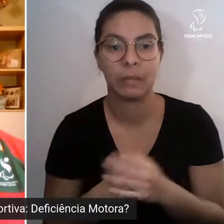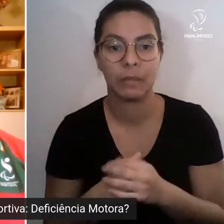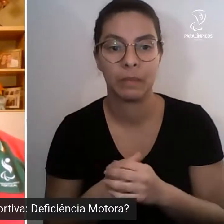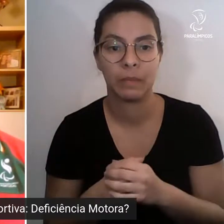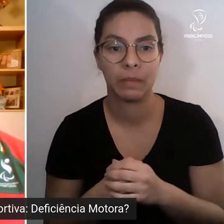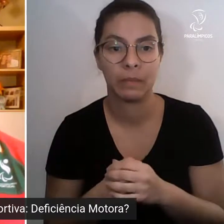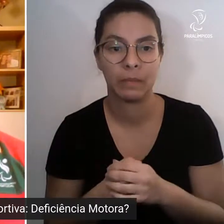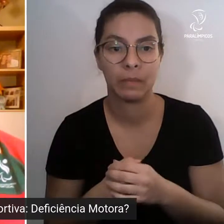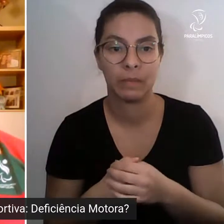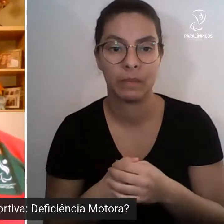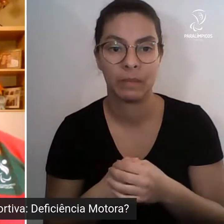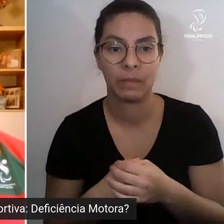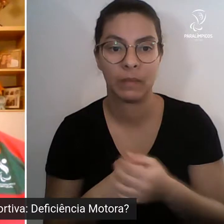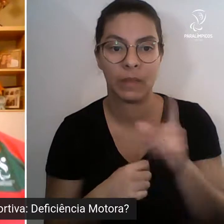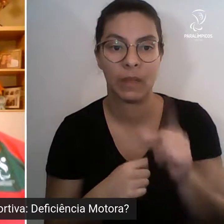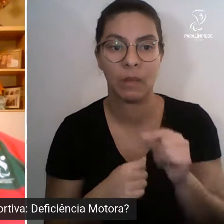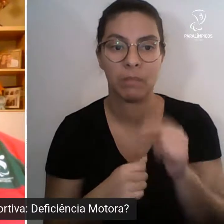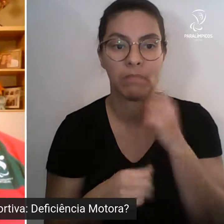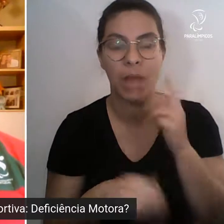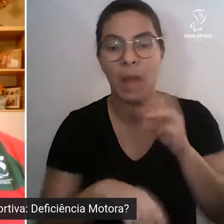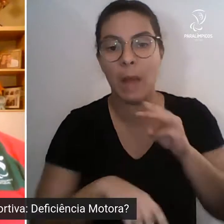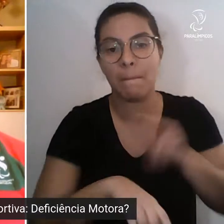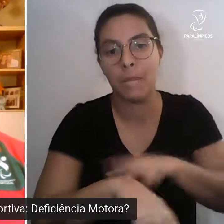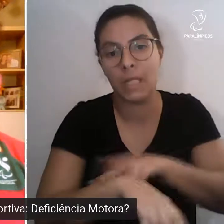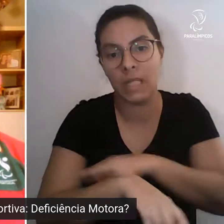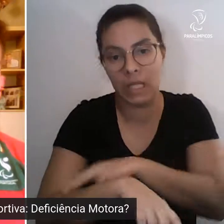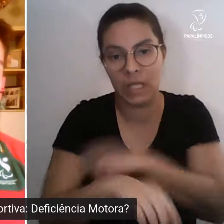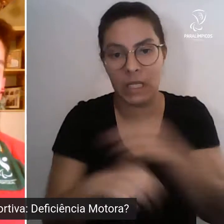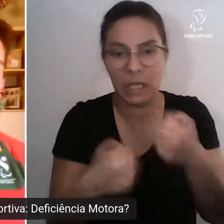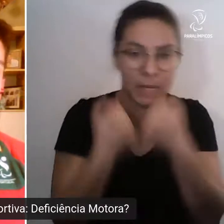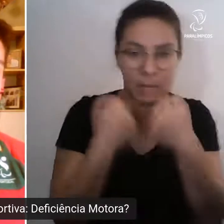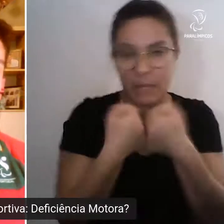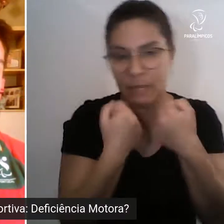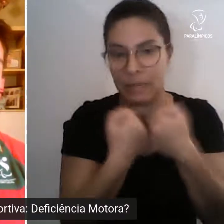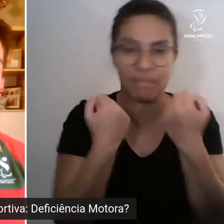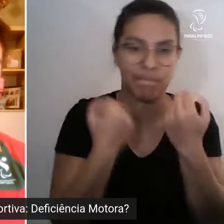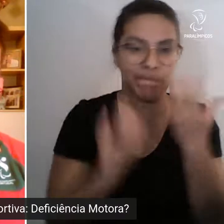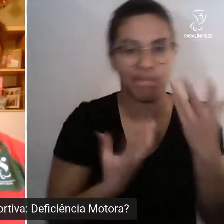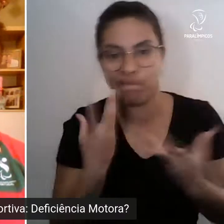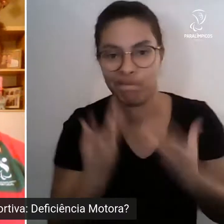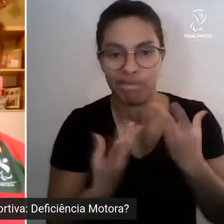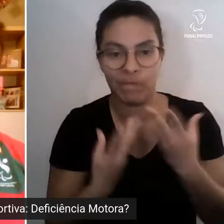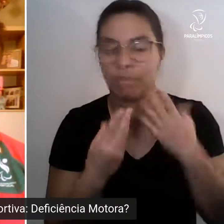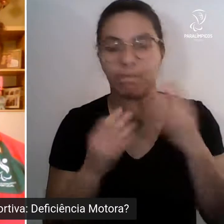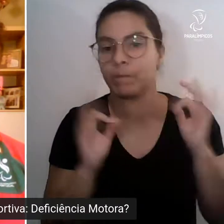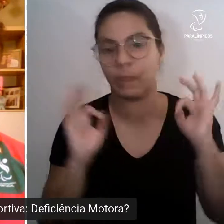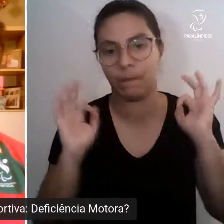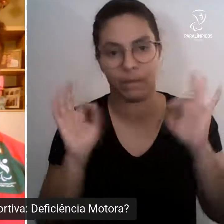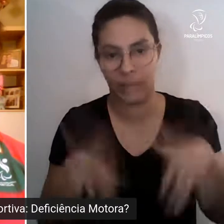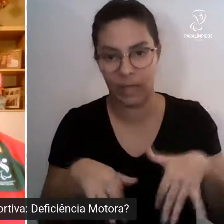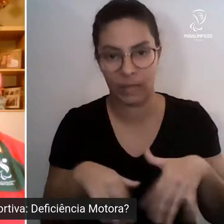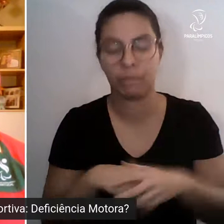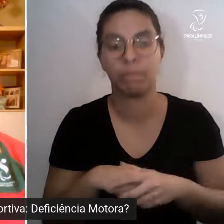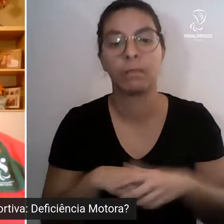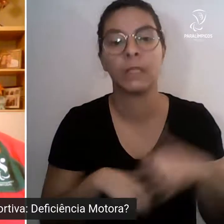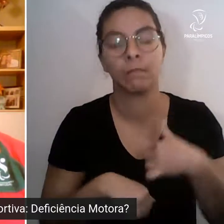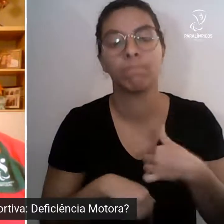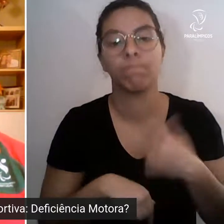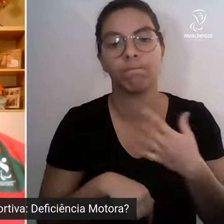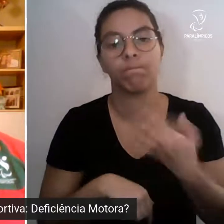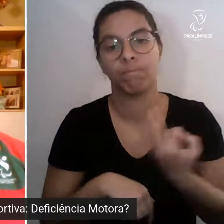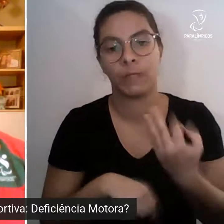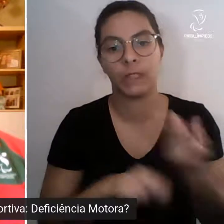e a administração. Entretanto, precisei mudar de habitação e de